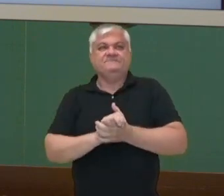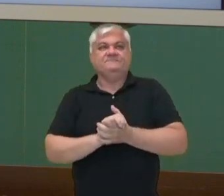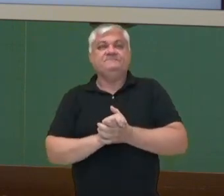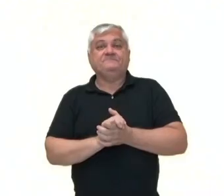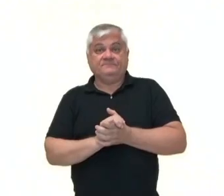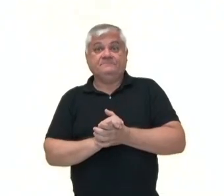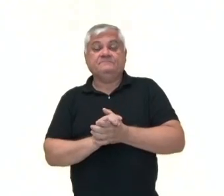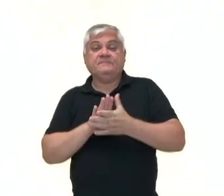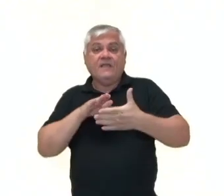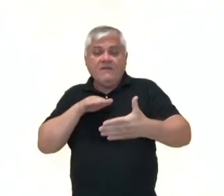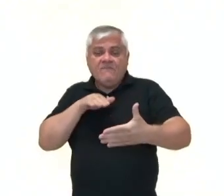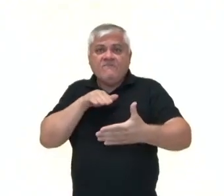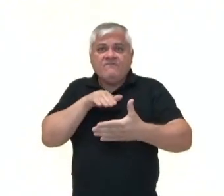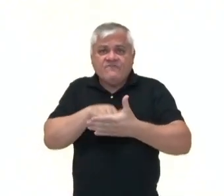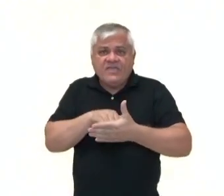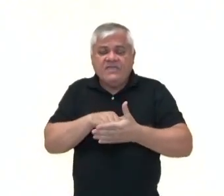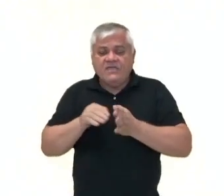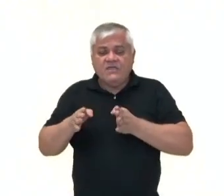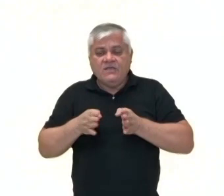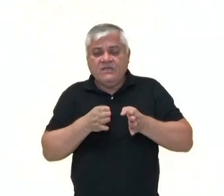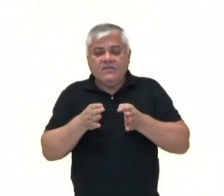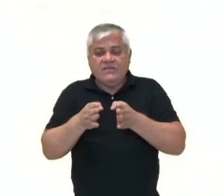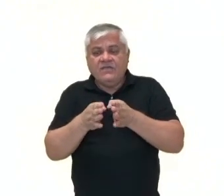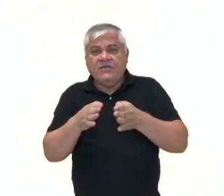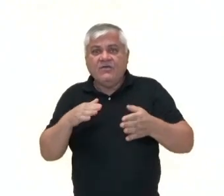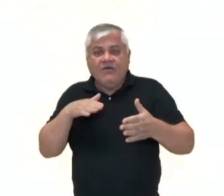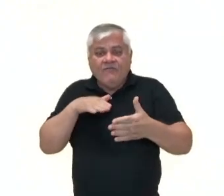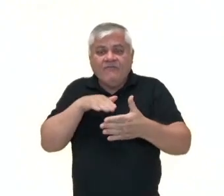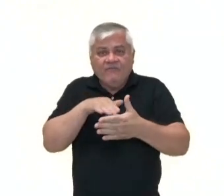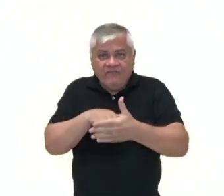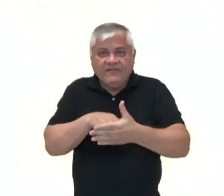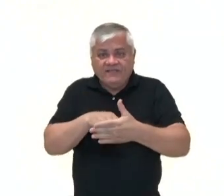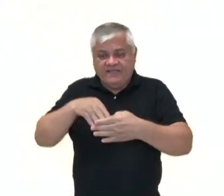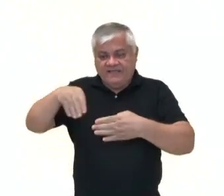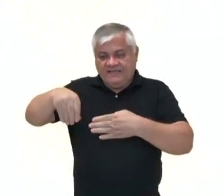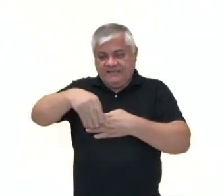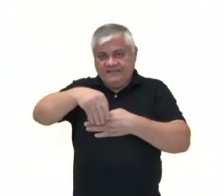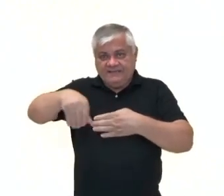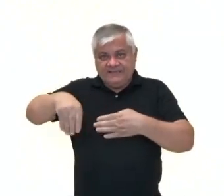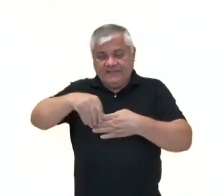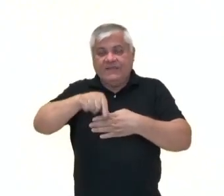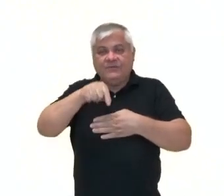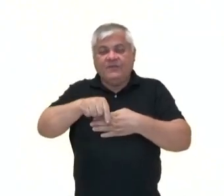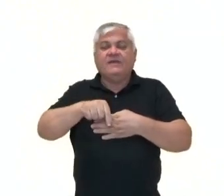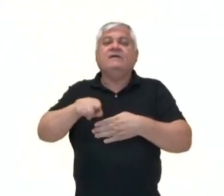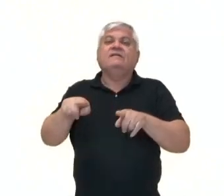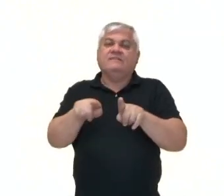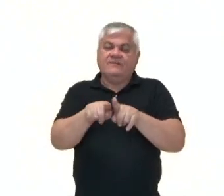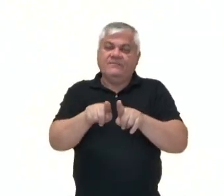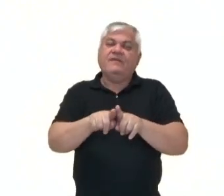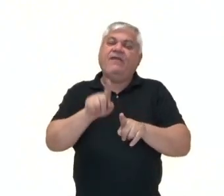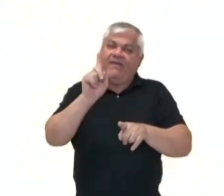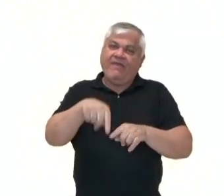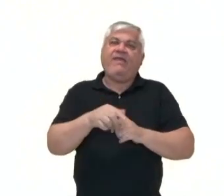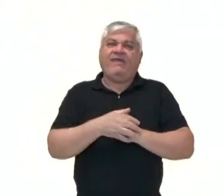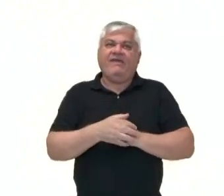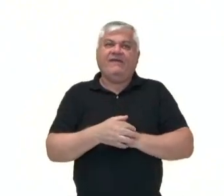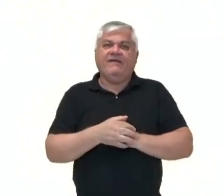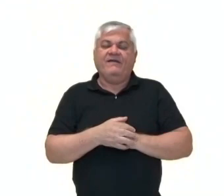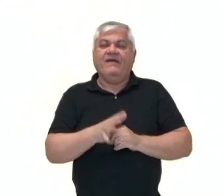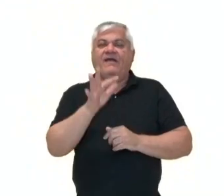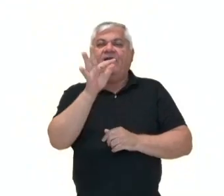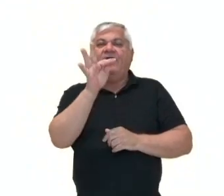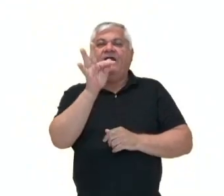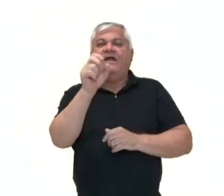que também representa o final desta área aqui delimitada, chamada de bacia hidrográfica, a gente diz que é a foz